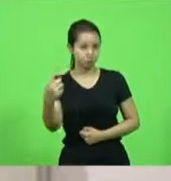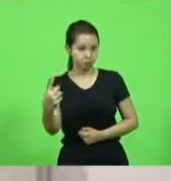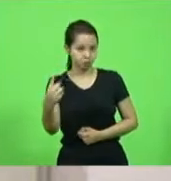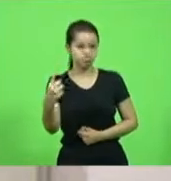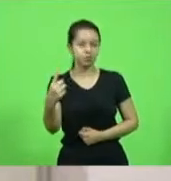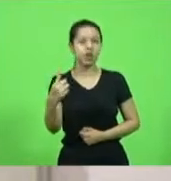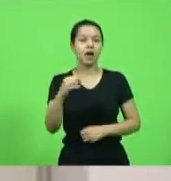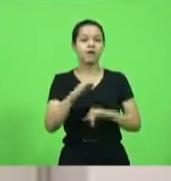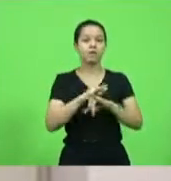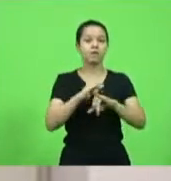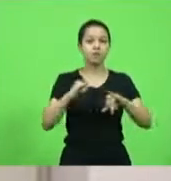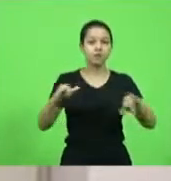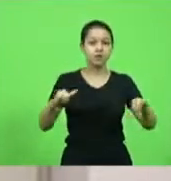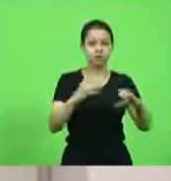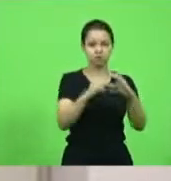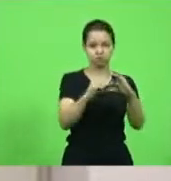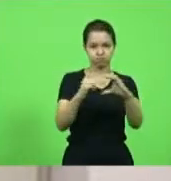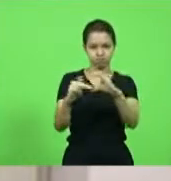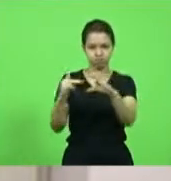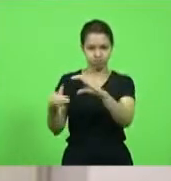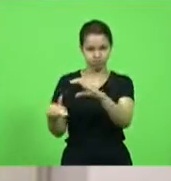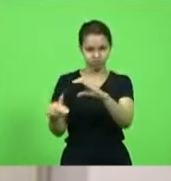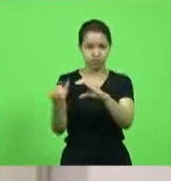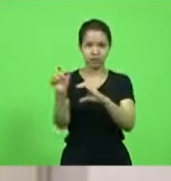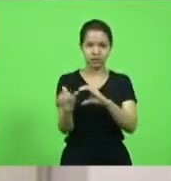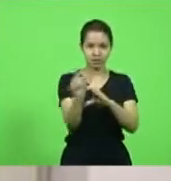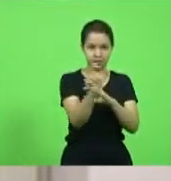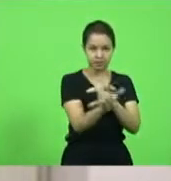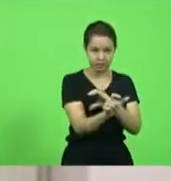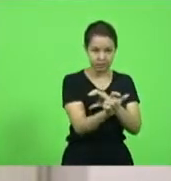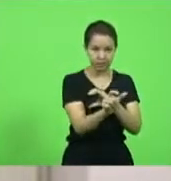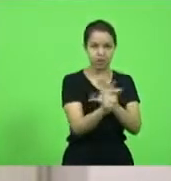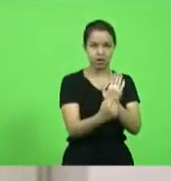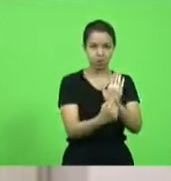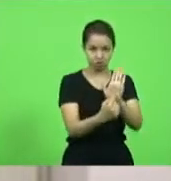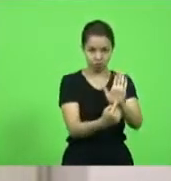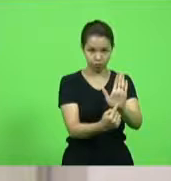e comunicou que encaminhará aos destinatários as indicações